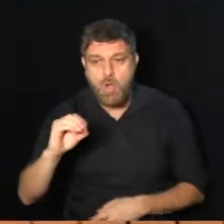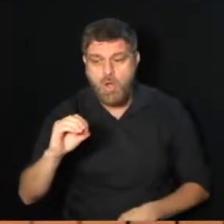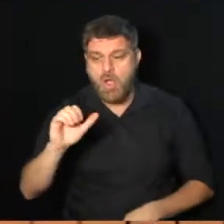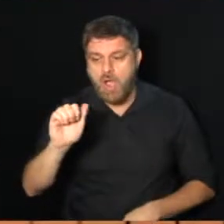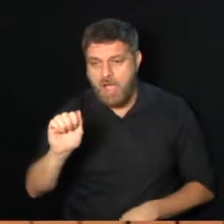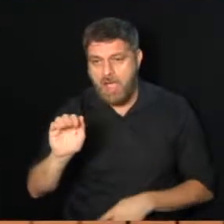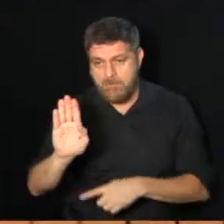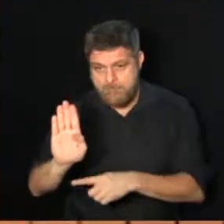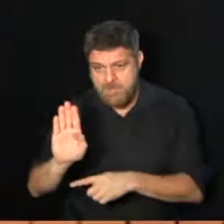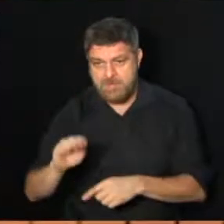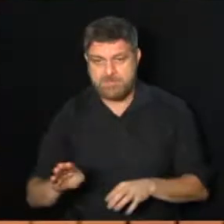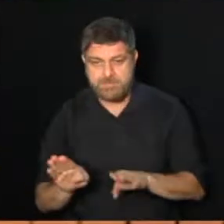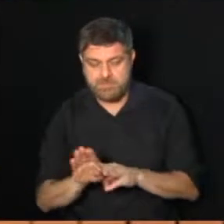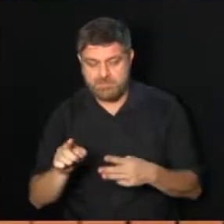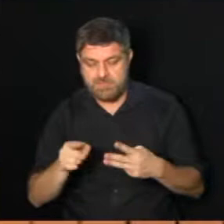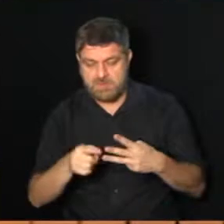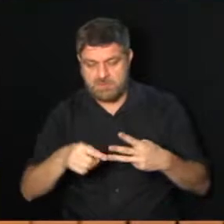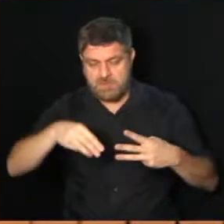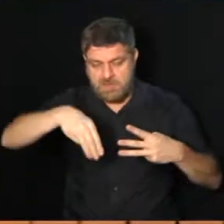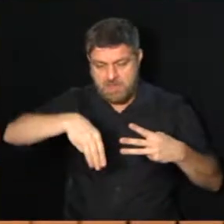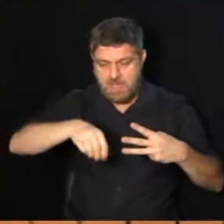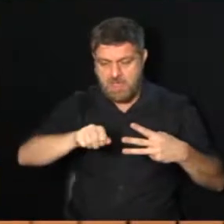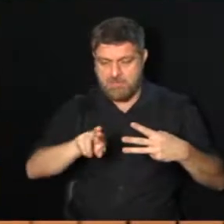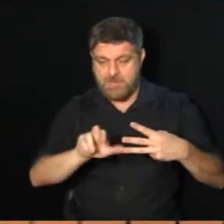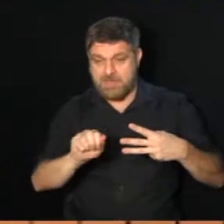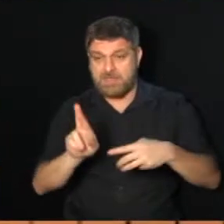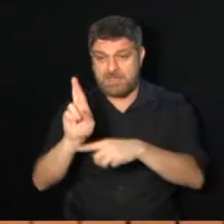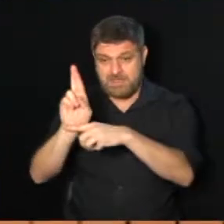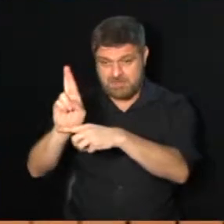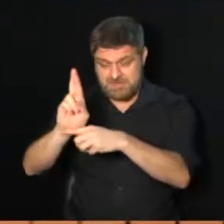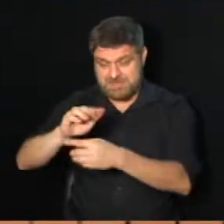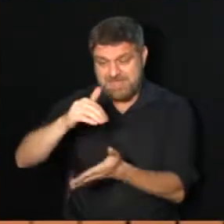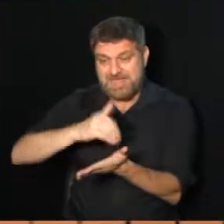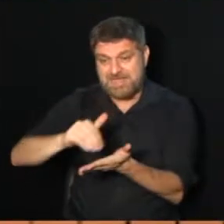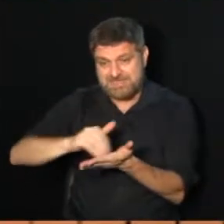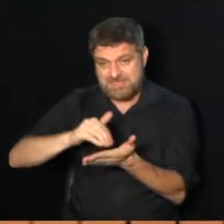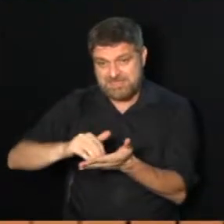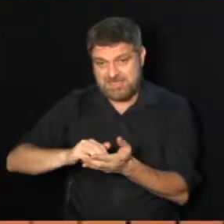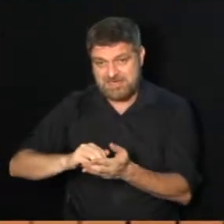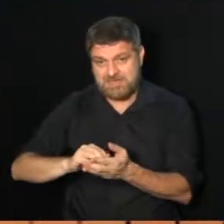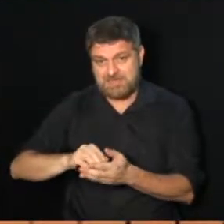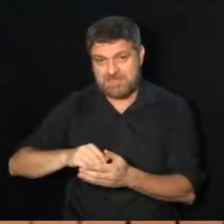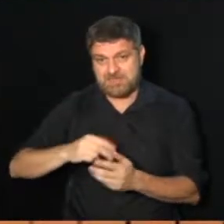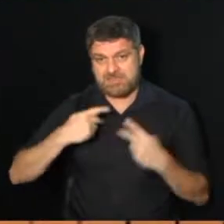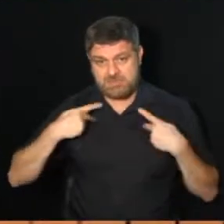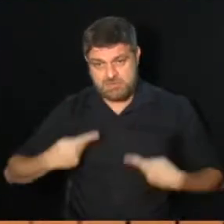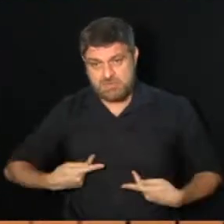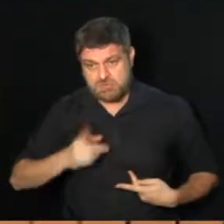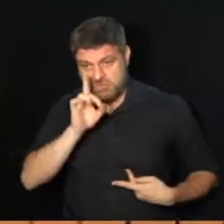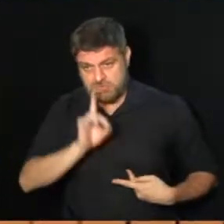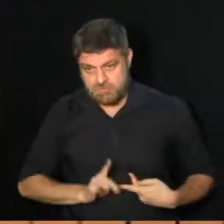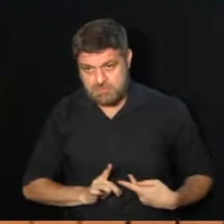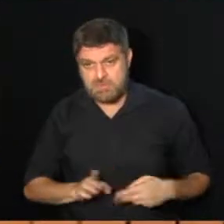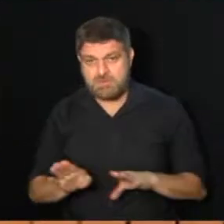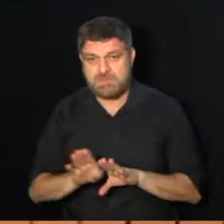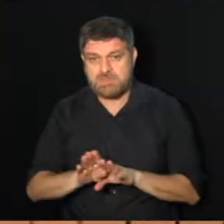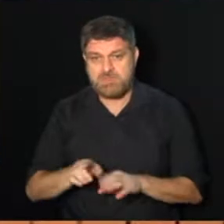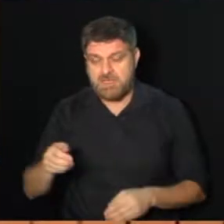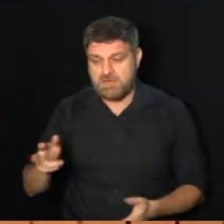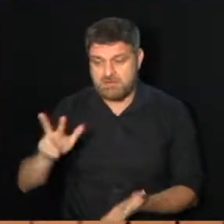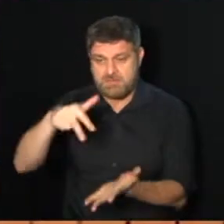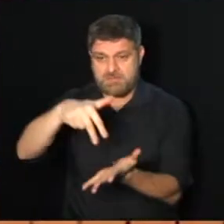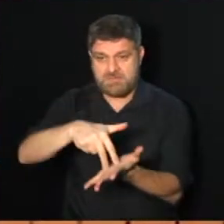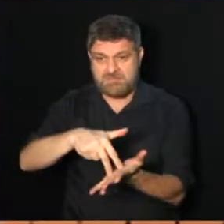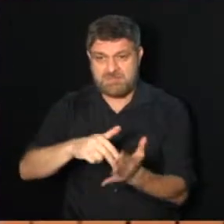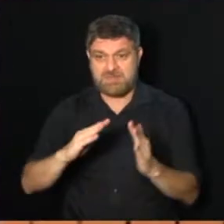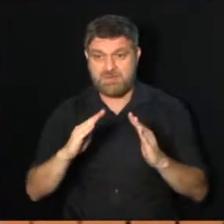a Maria Aparecida, que representa aqui a nossa secretária Eliane Jocelaine, que nesse momento está num ato de inauguração de